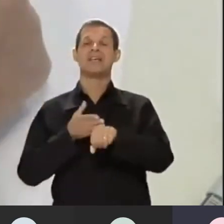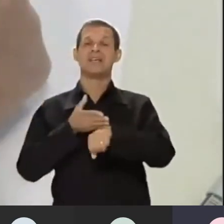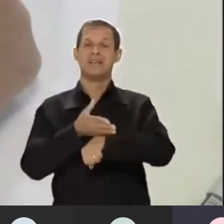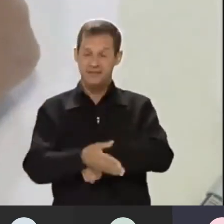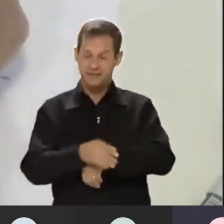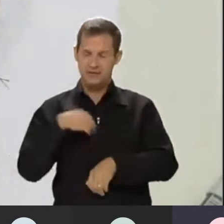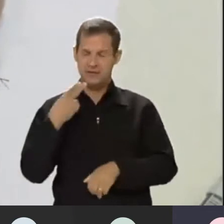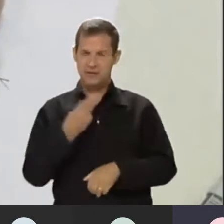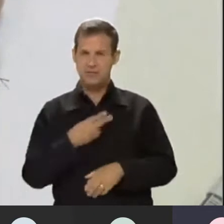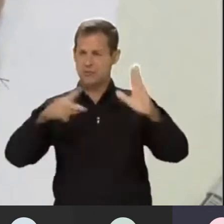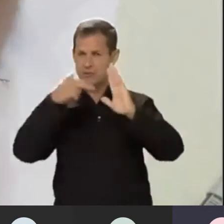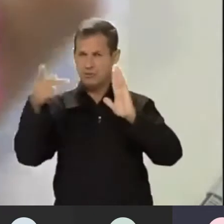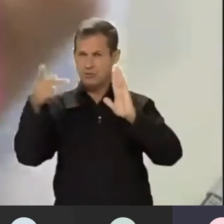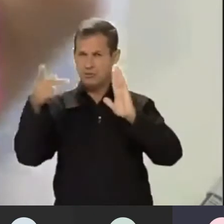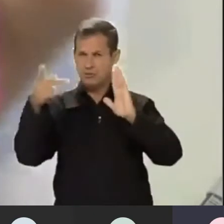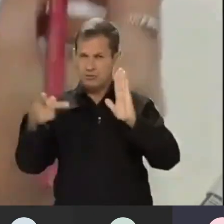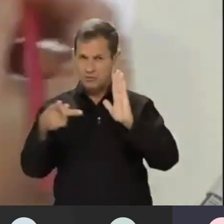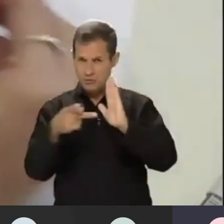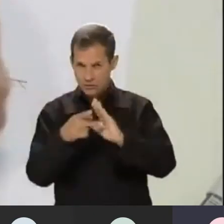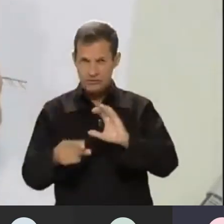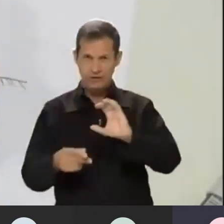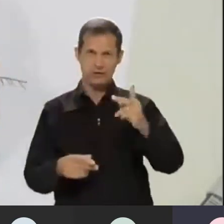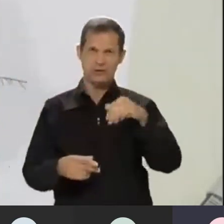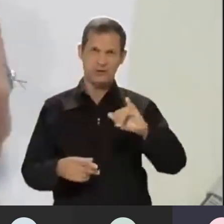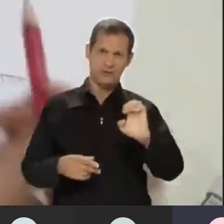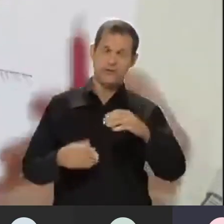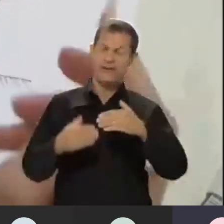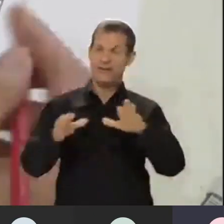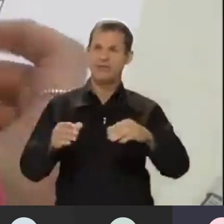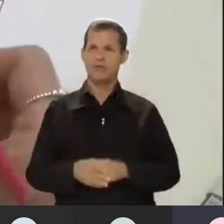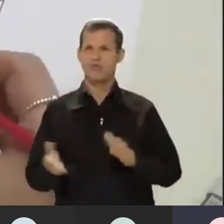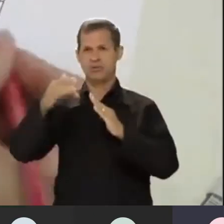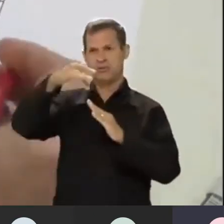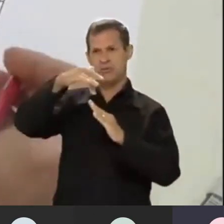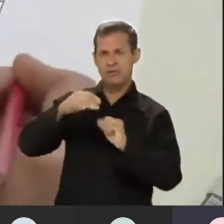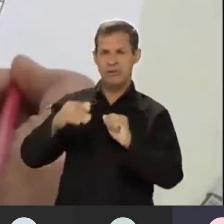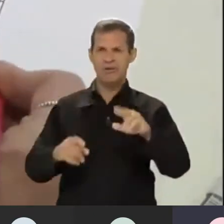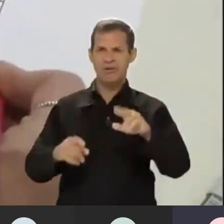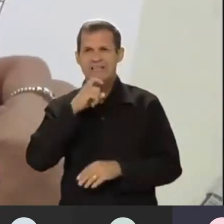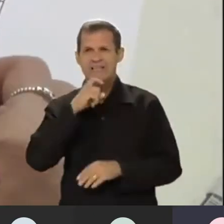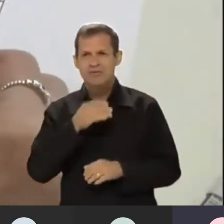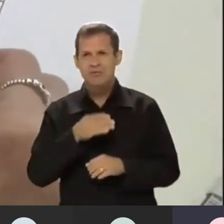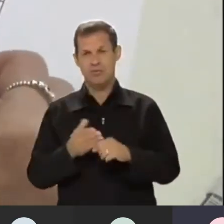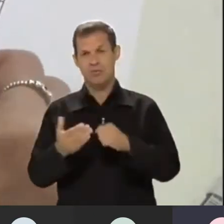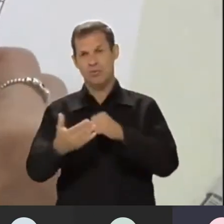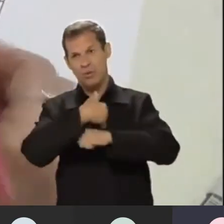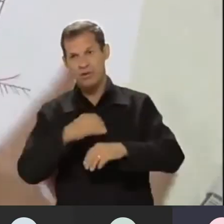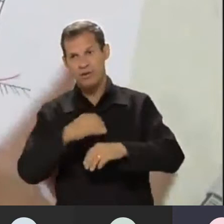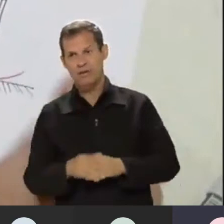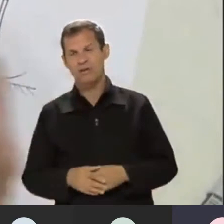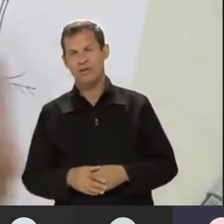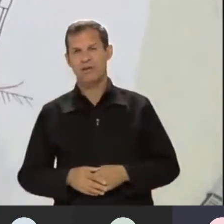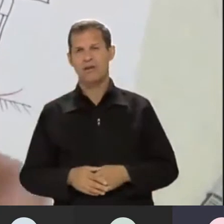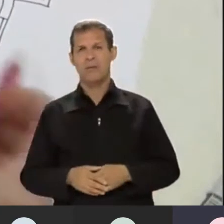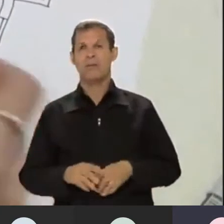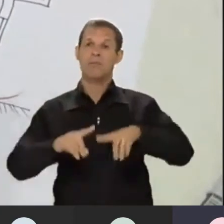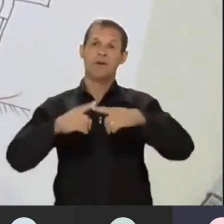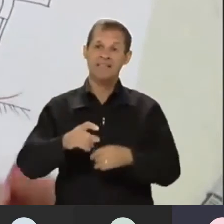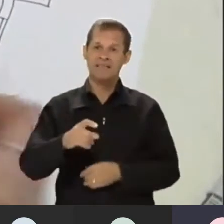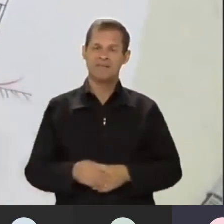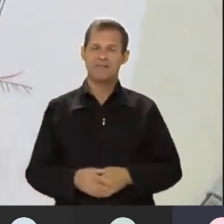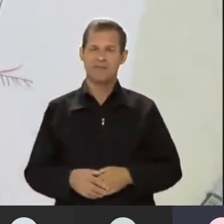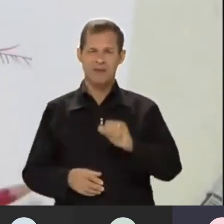essa nossa ventilação chaminé, tá? Então nós temos aberturas na cobertura, o ar mais frio ele entra por essa parte mais baixa, porque o